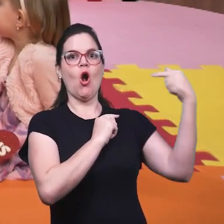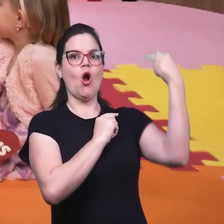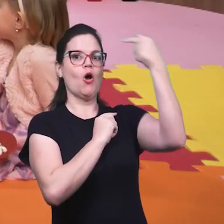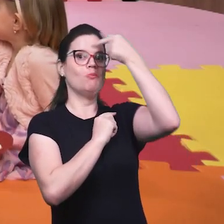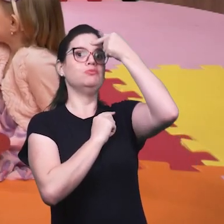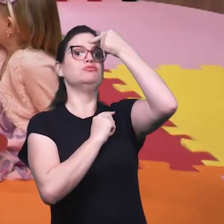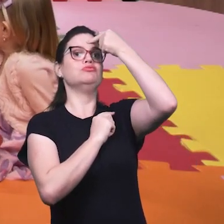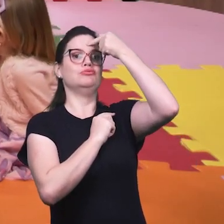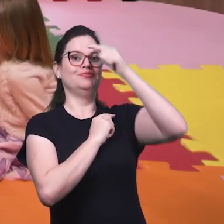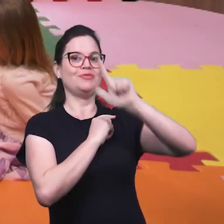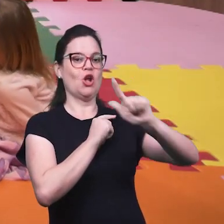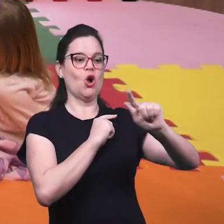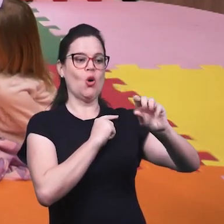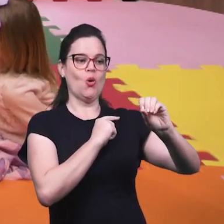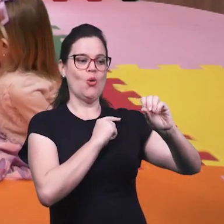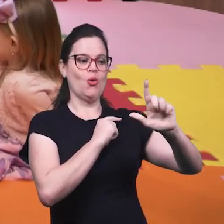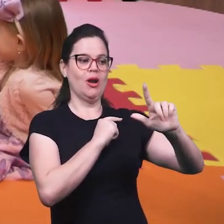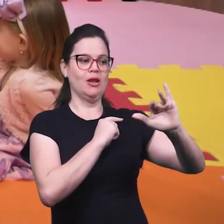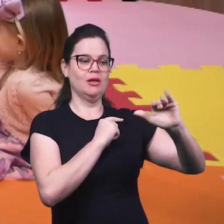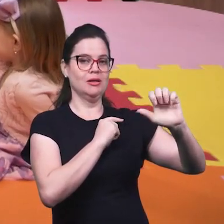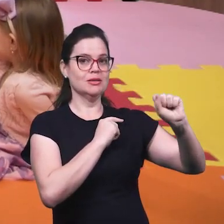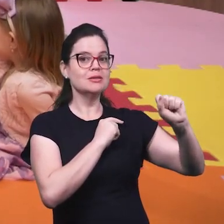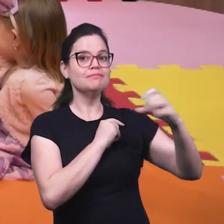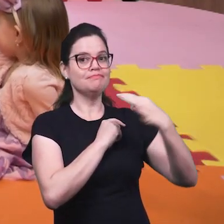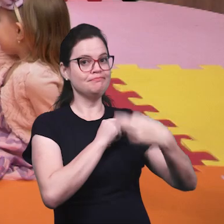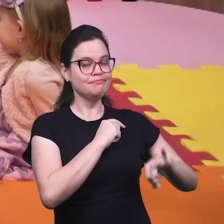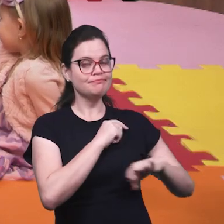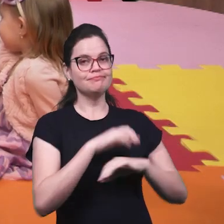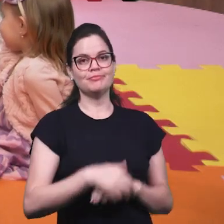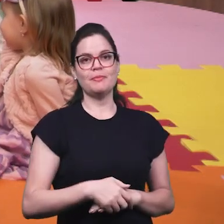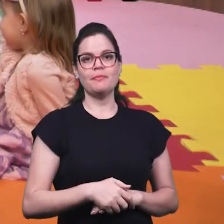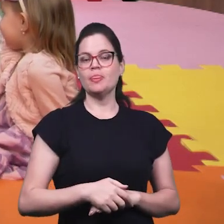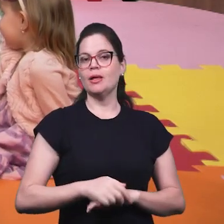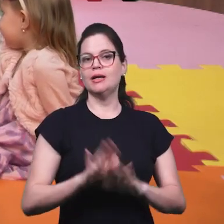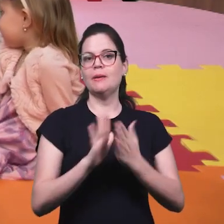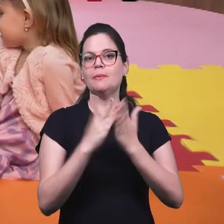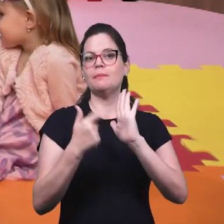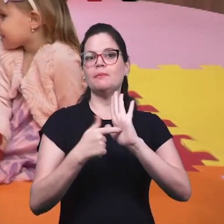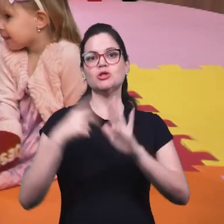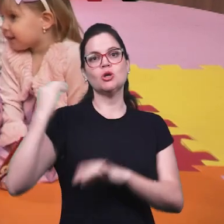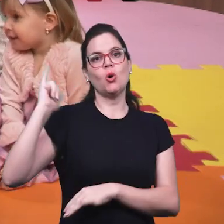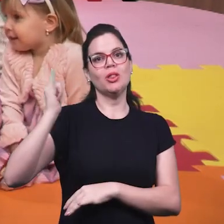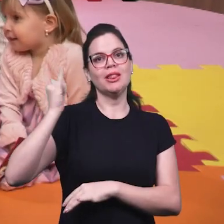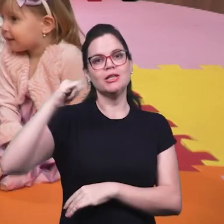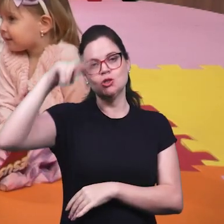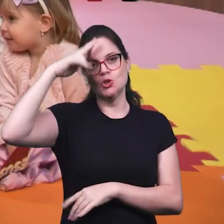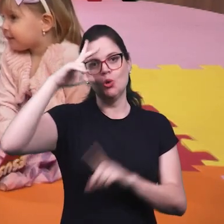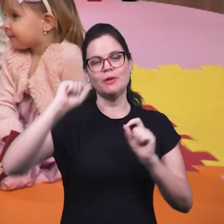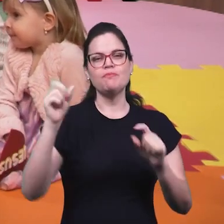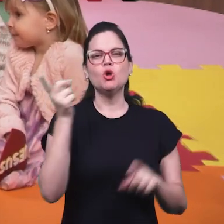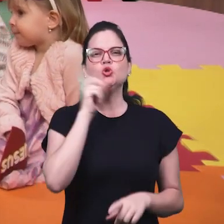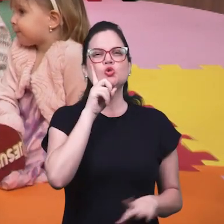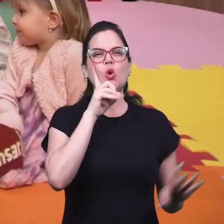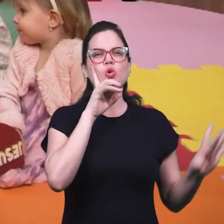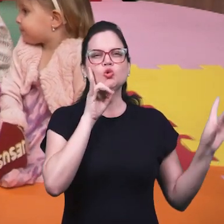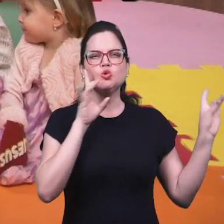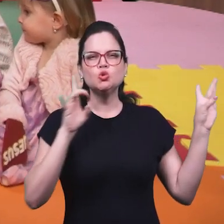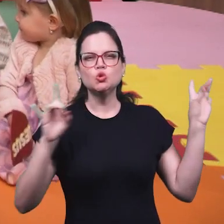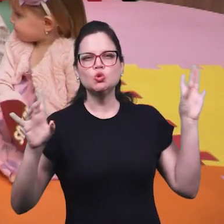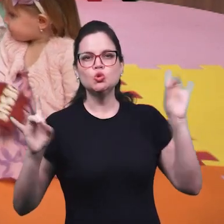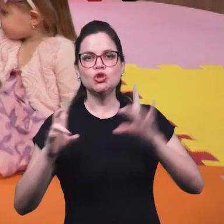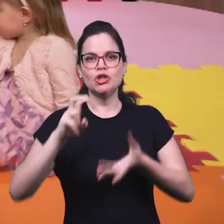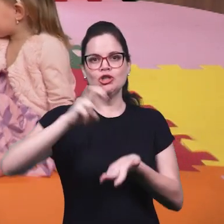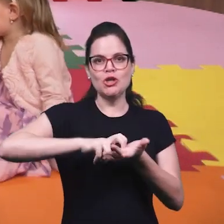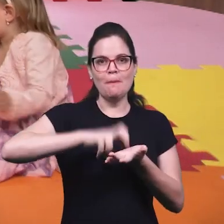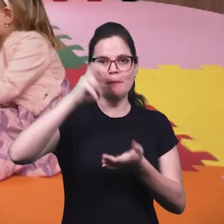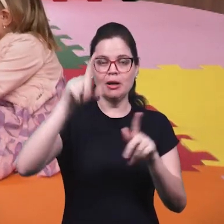Golias. Isso aí. E a palavra fala que todos os dias, de manhã e